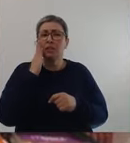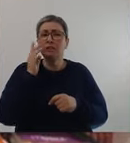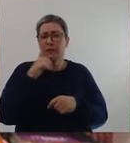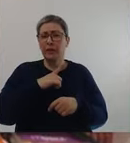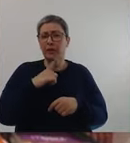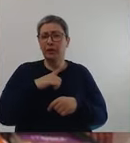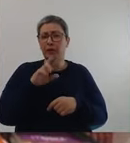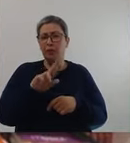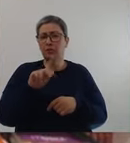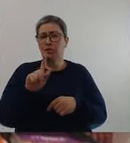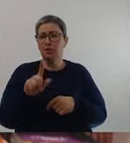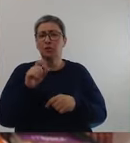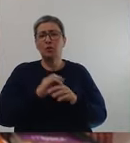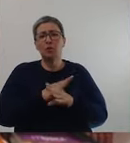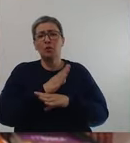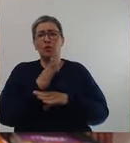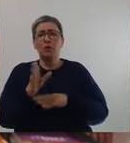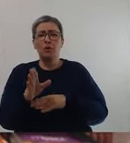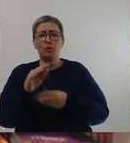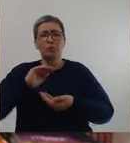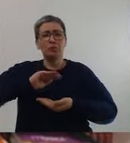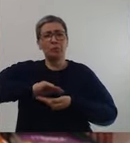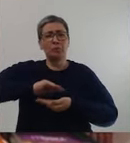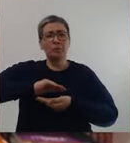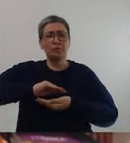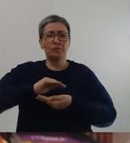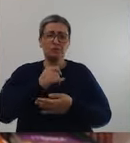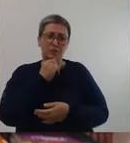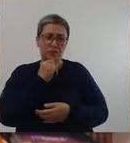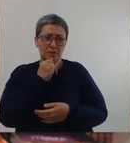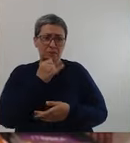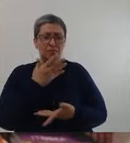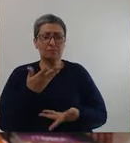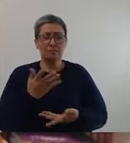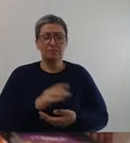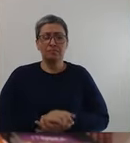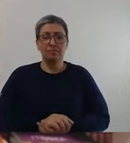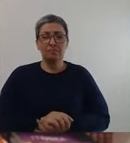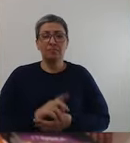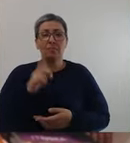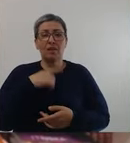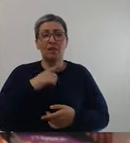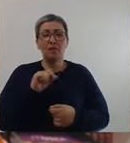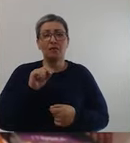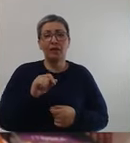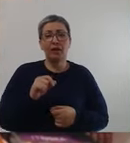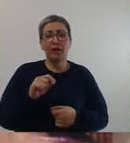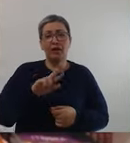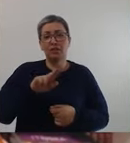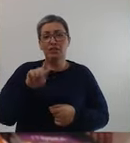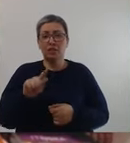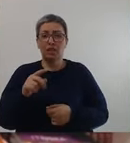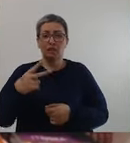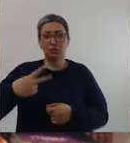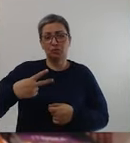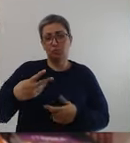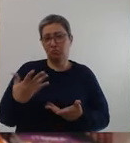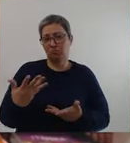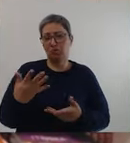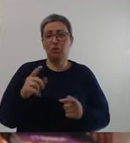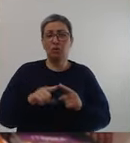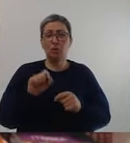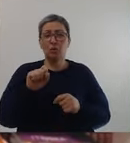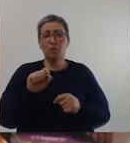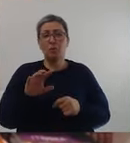já deve ter feito isso quando foi lá no Poupa Tempo, por exemplo, né? Tirar a segunda via do RG,